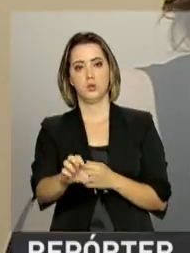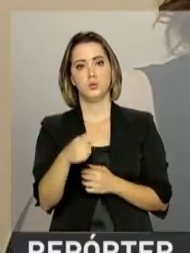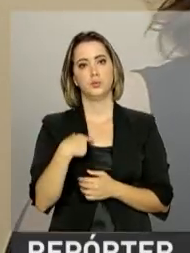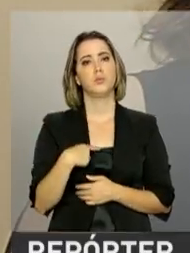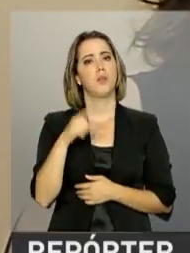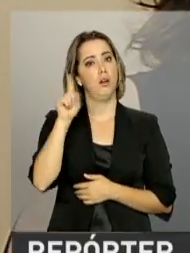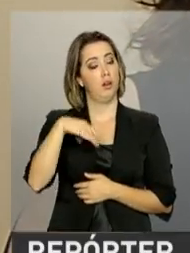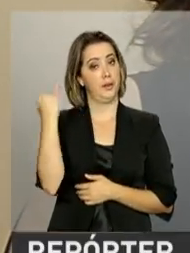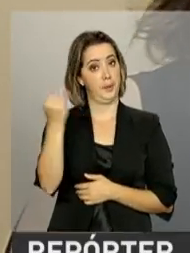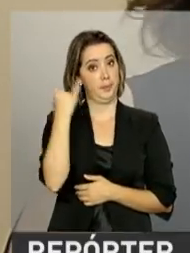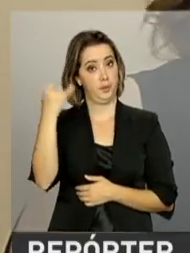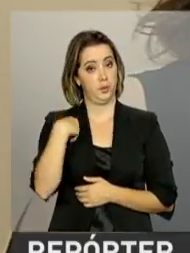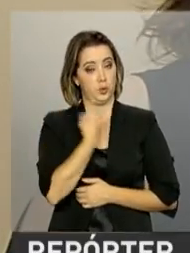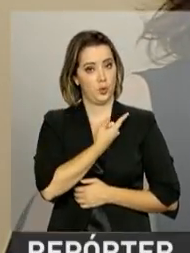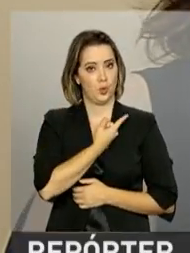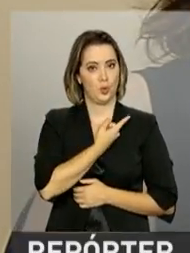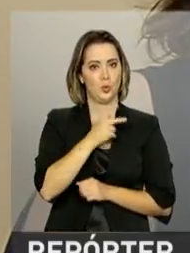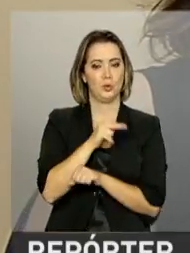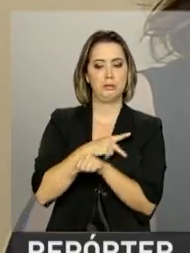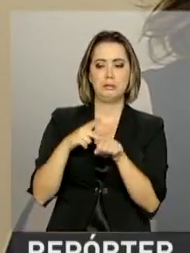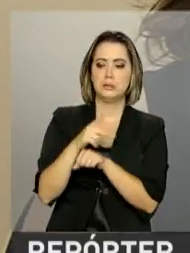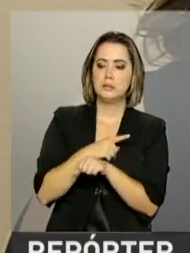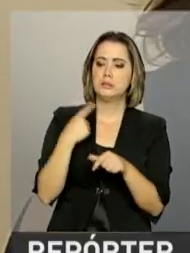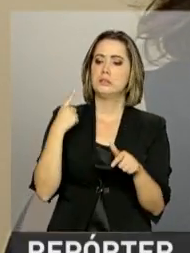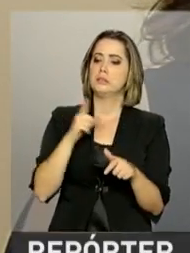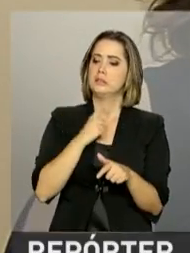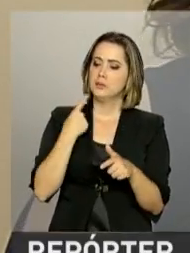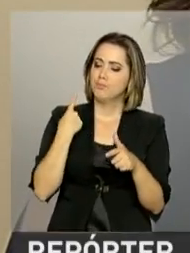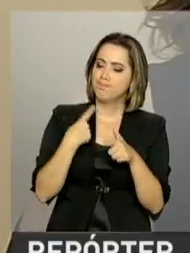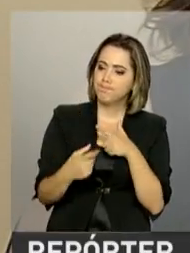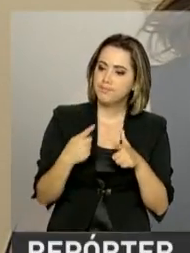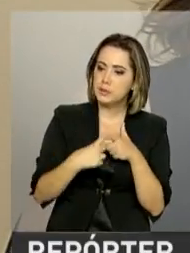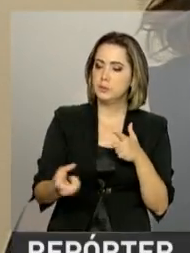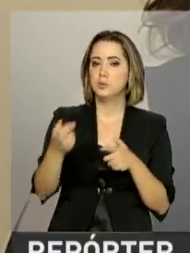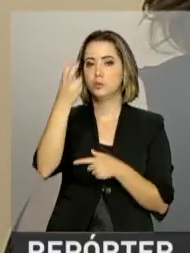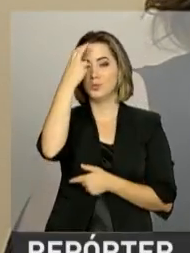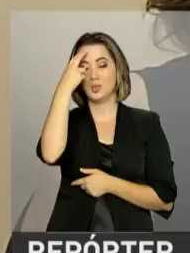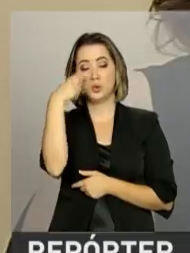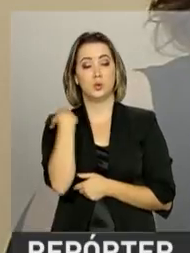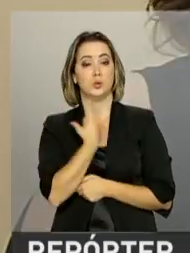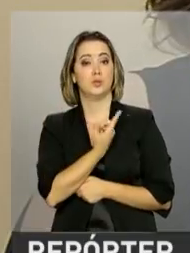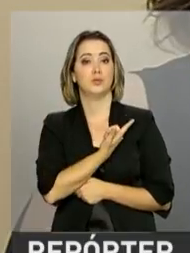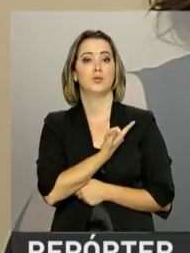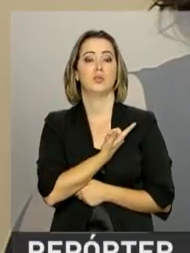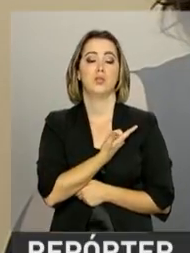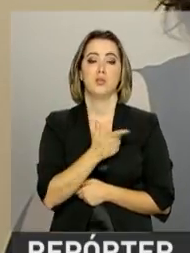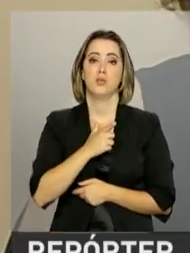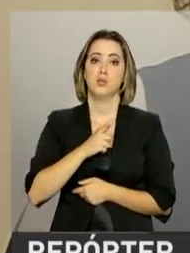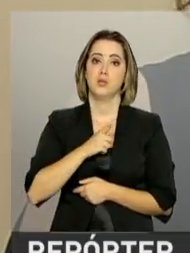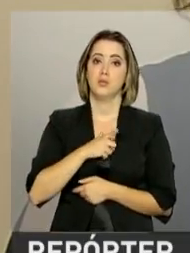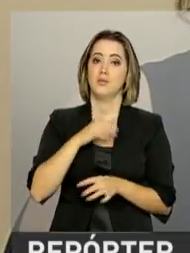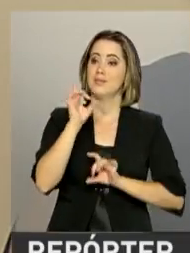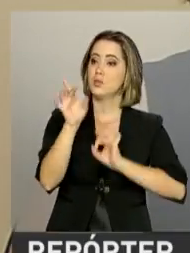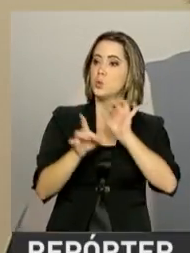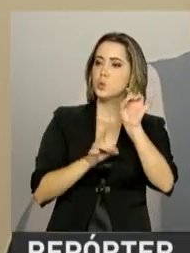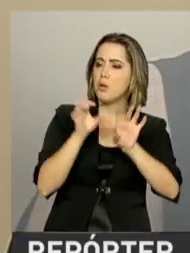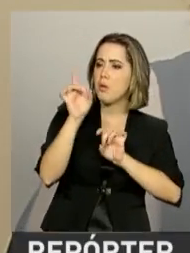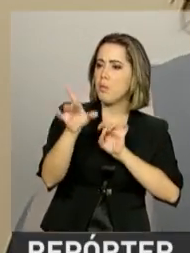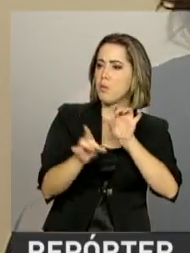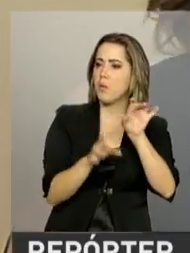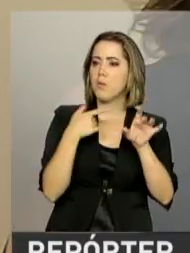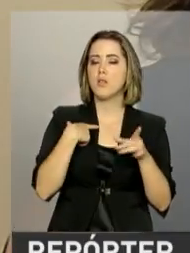do nosso, com tanta carência, de cultura, somos uma fundação especializada